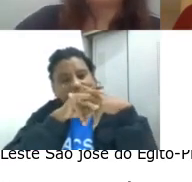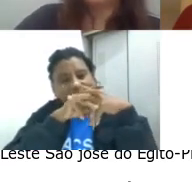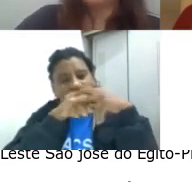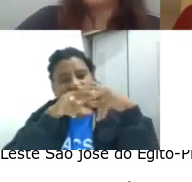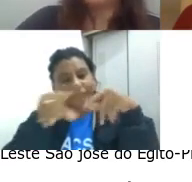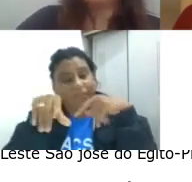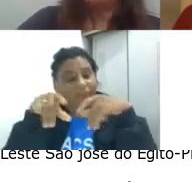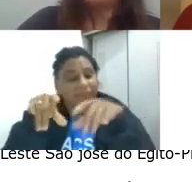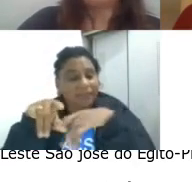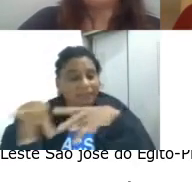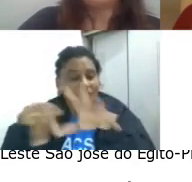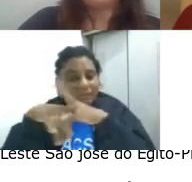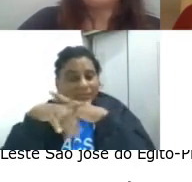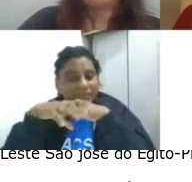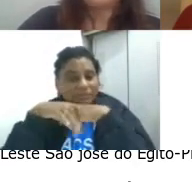nesse segundo livro